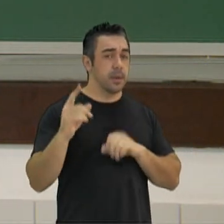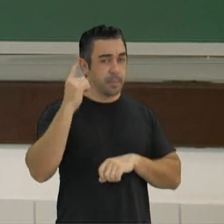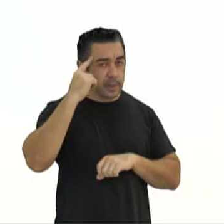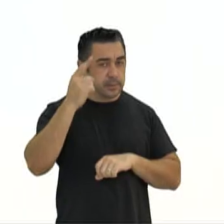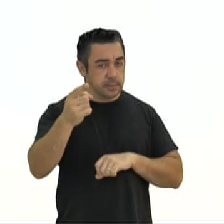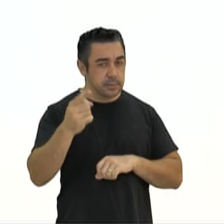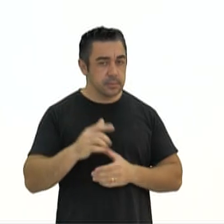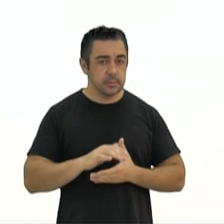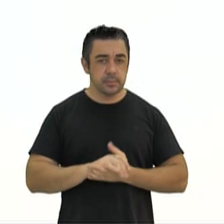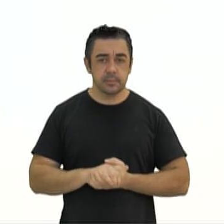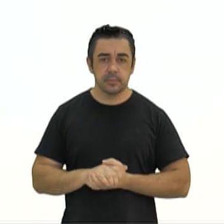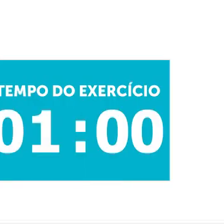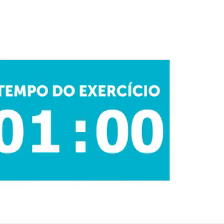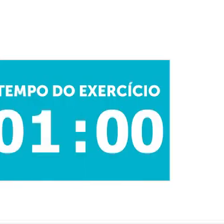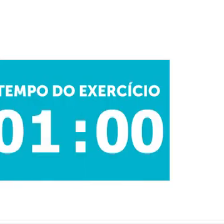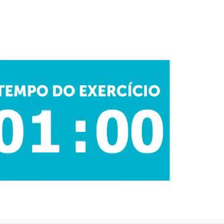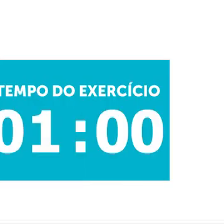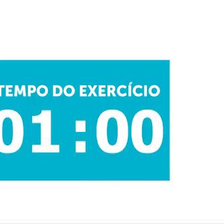mais um pouquinho.